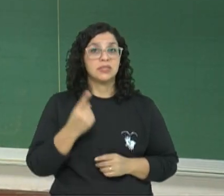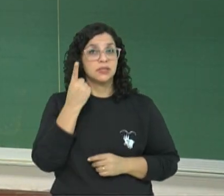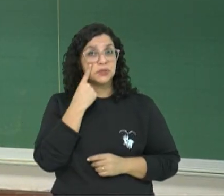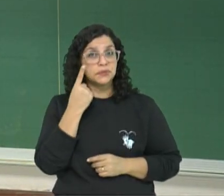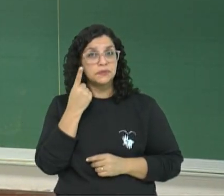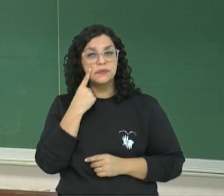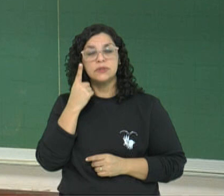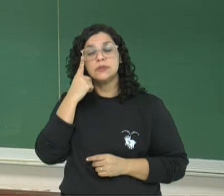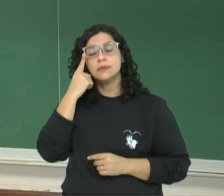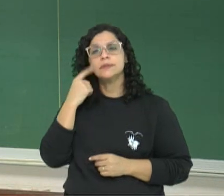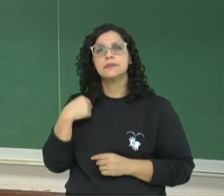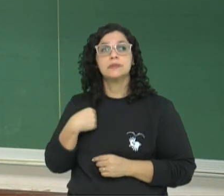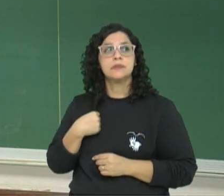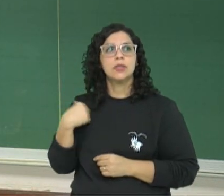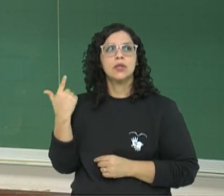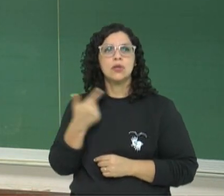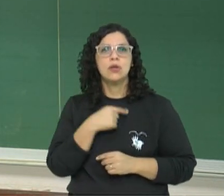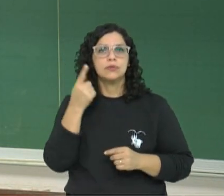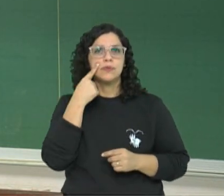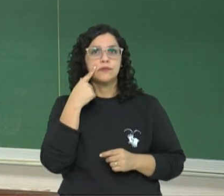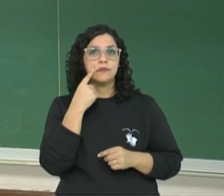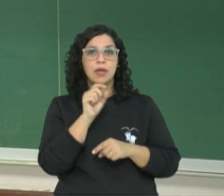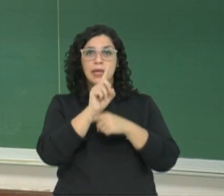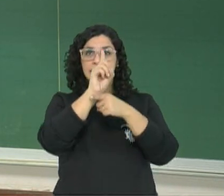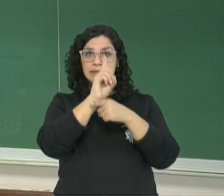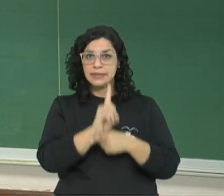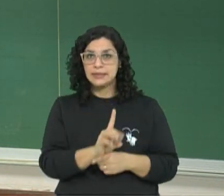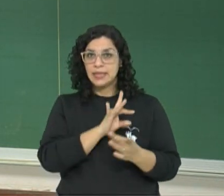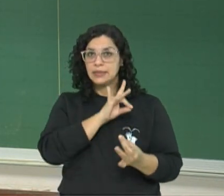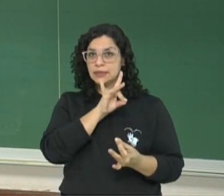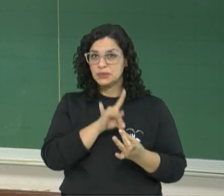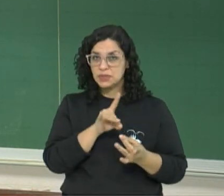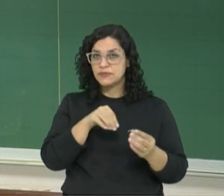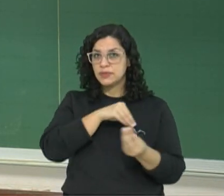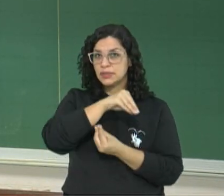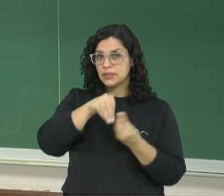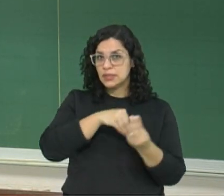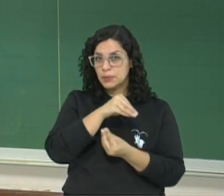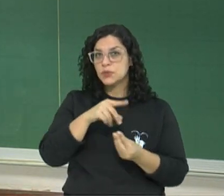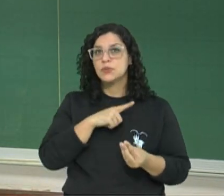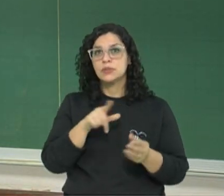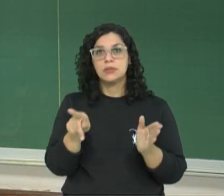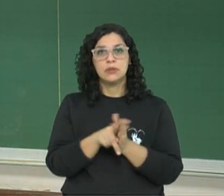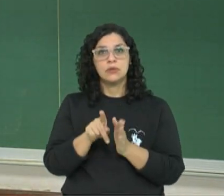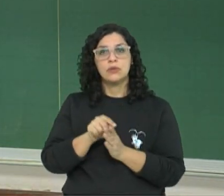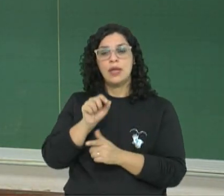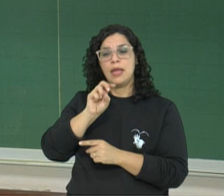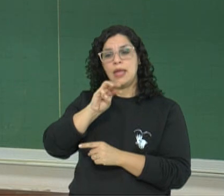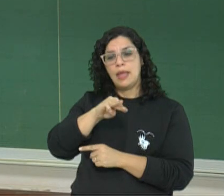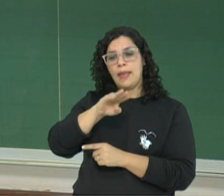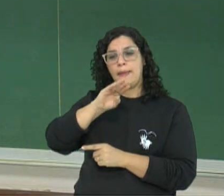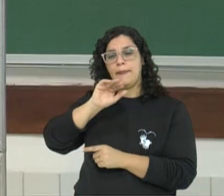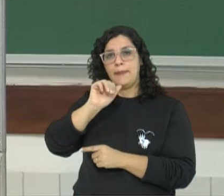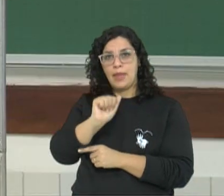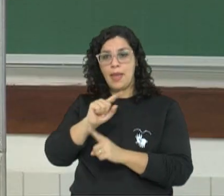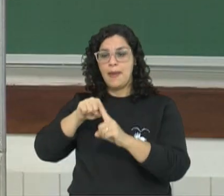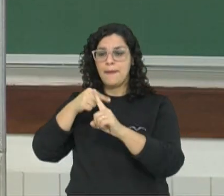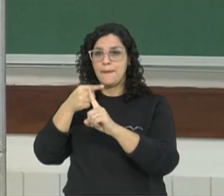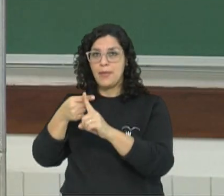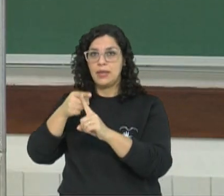seja, a densidade, a massa específica da mistura, a densidade da mistura, nesse